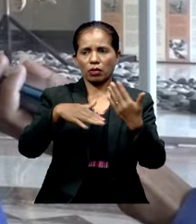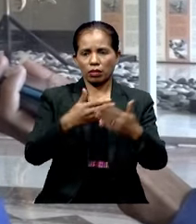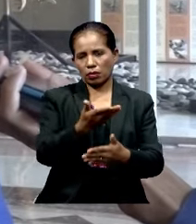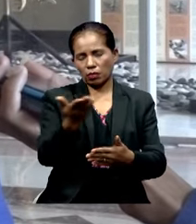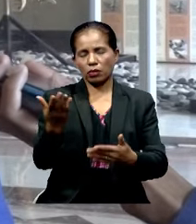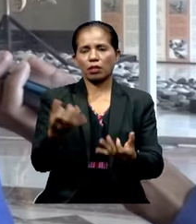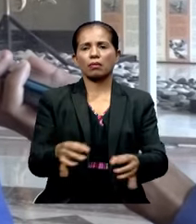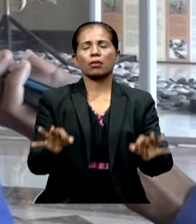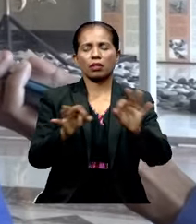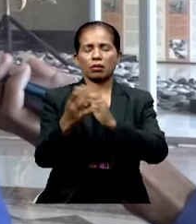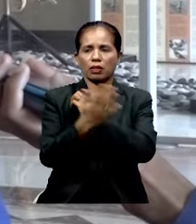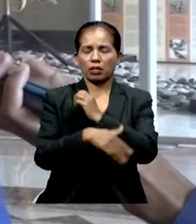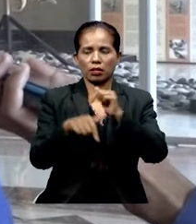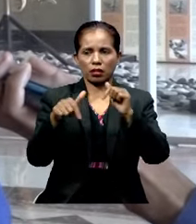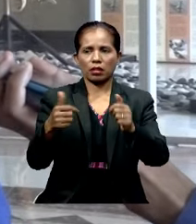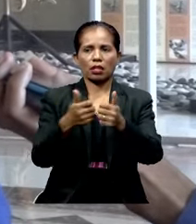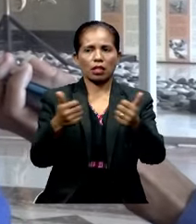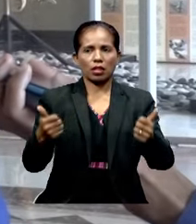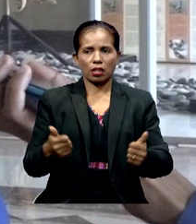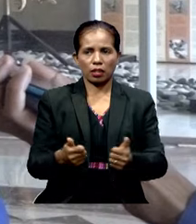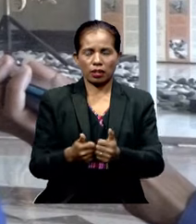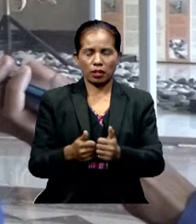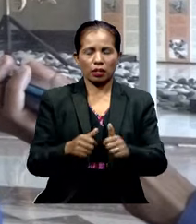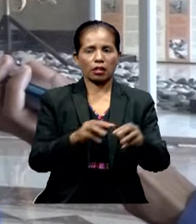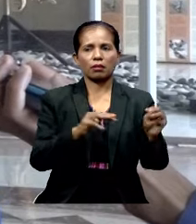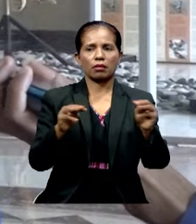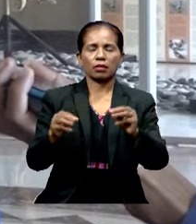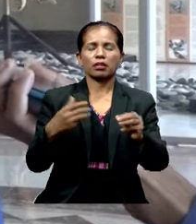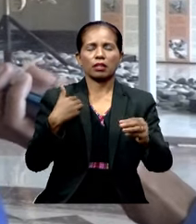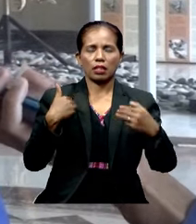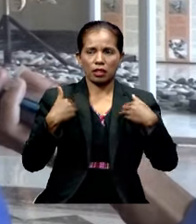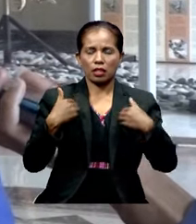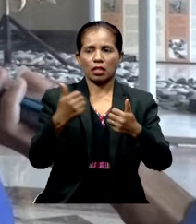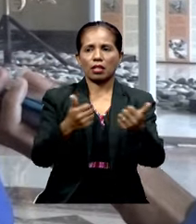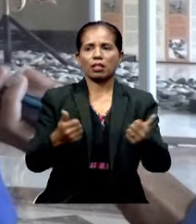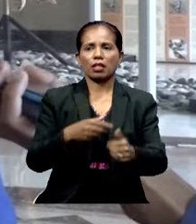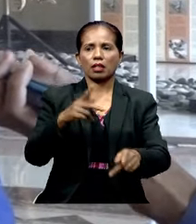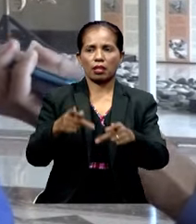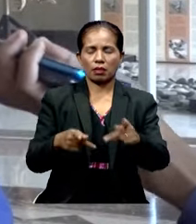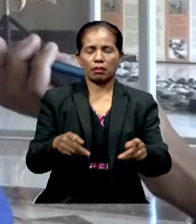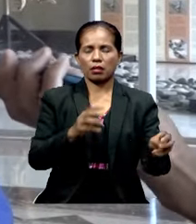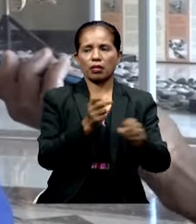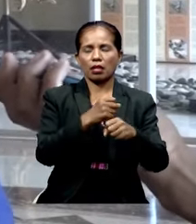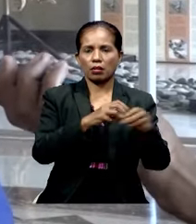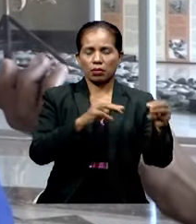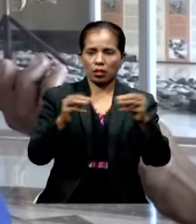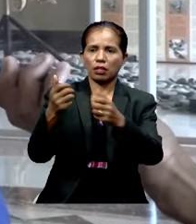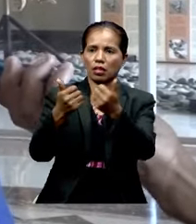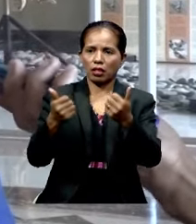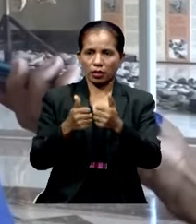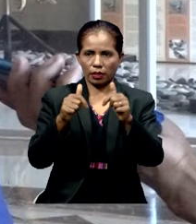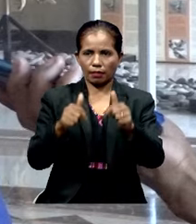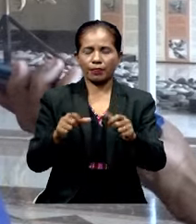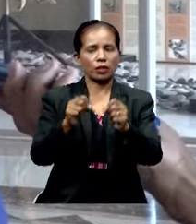importante para raia dene. Aldeia la muda, se e a aldeia sira senti kata. Nia é uma importante ida para tal mudança e aldeia. Suku